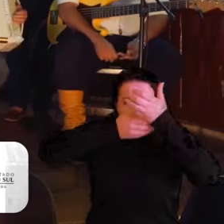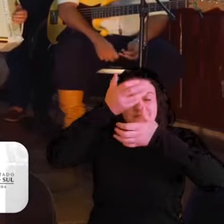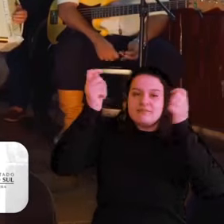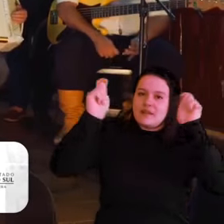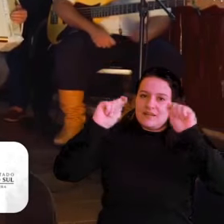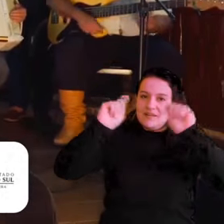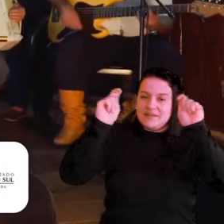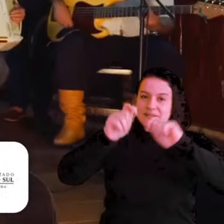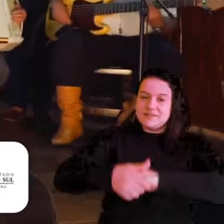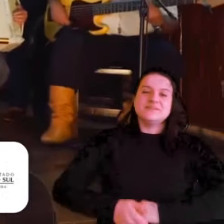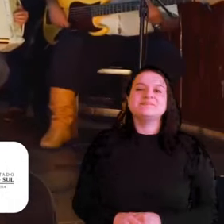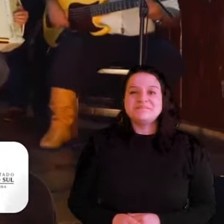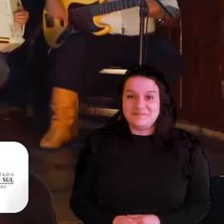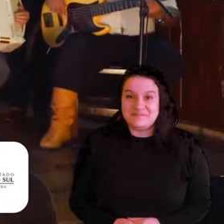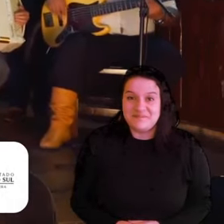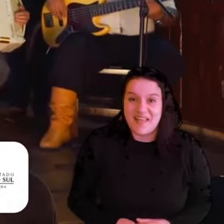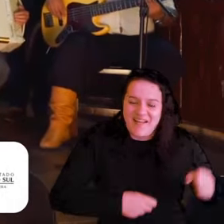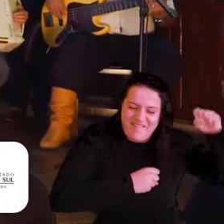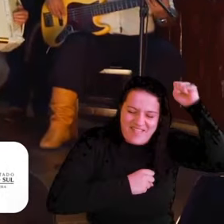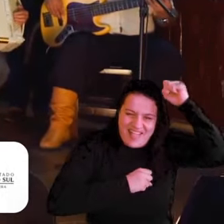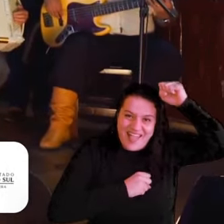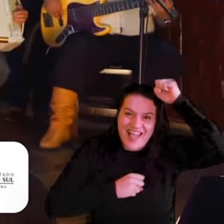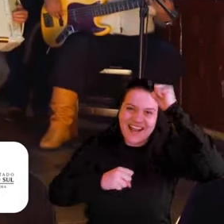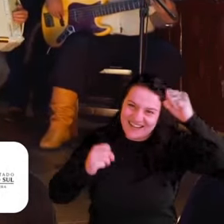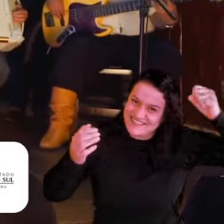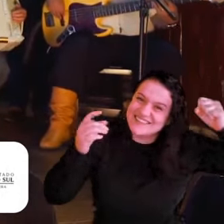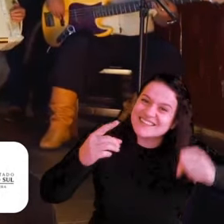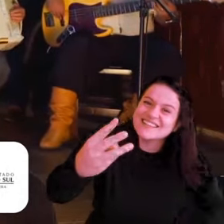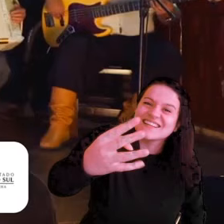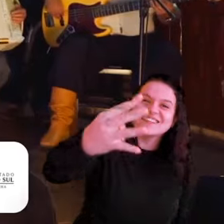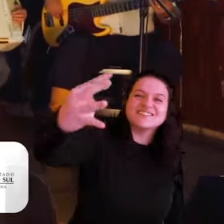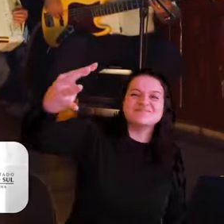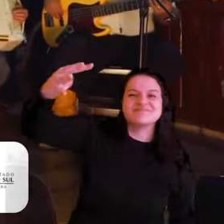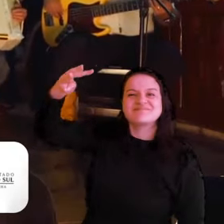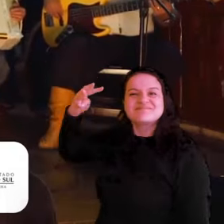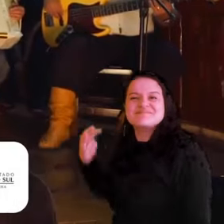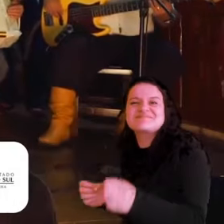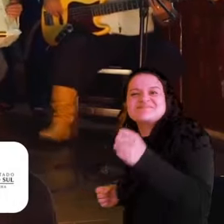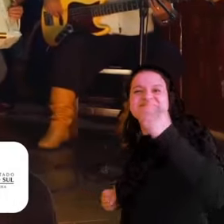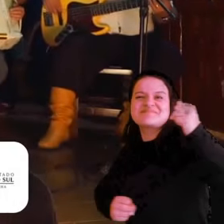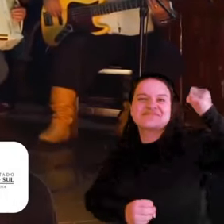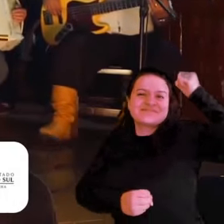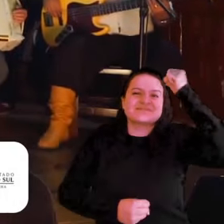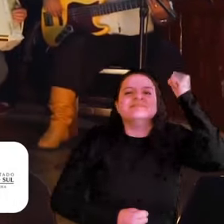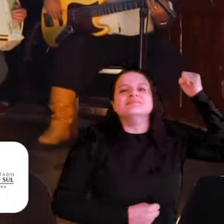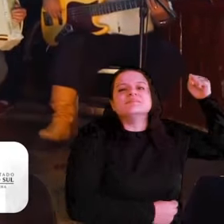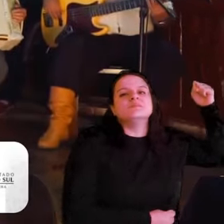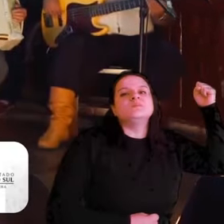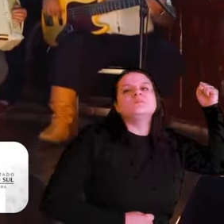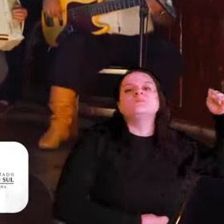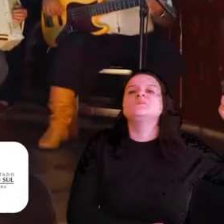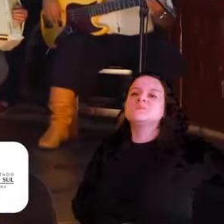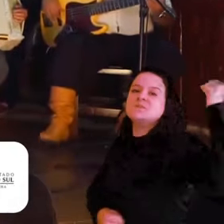aqui, tá bom? Pode meter. De vaneira pra vaneira, meus amigos! 3, 4, 2, 3.